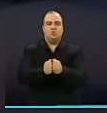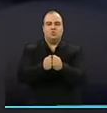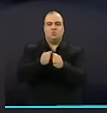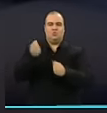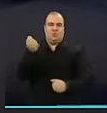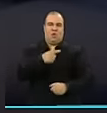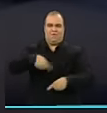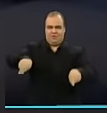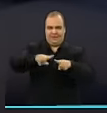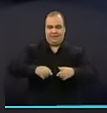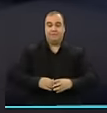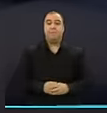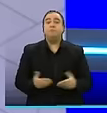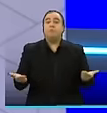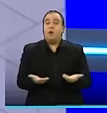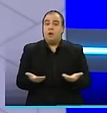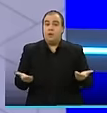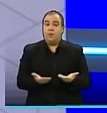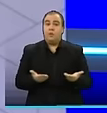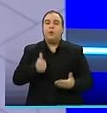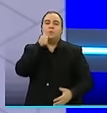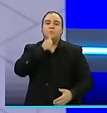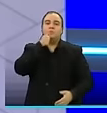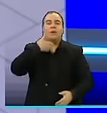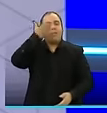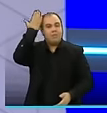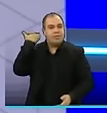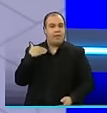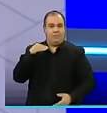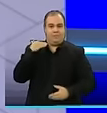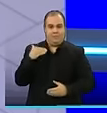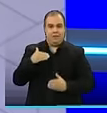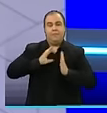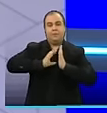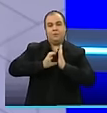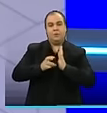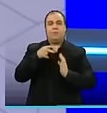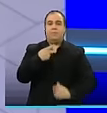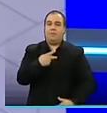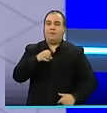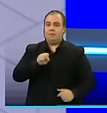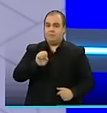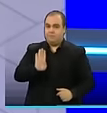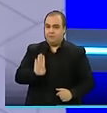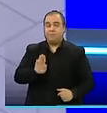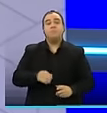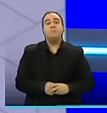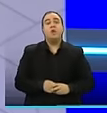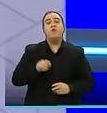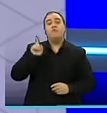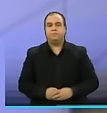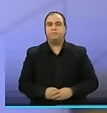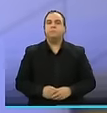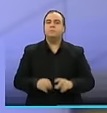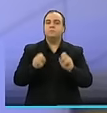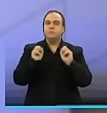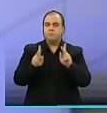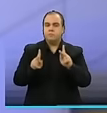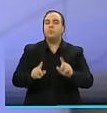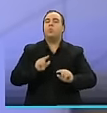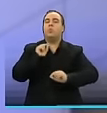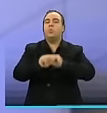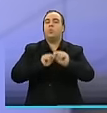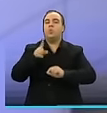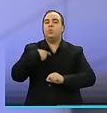Bela porrada também. Agora é a vez da candidata Tabata Amaral do PSB. Olha, você acertou, hein, Kim? Candidata, que belíssimo entretenimento. O que a gente